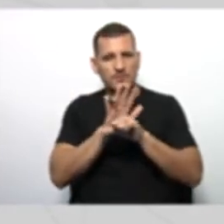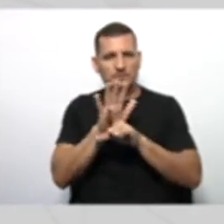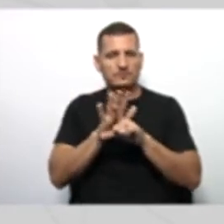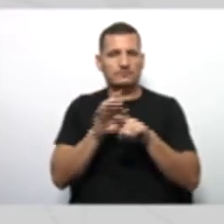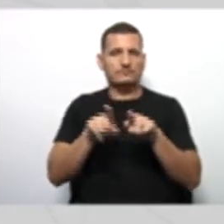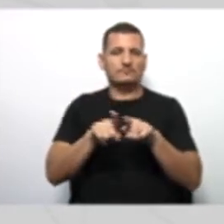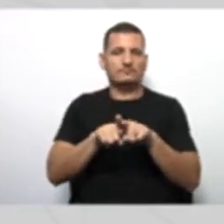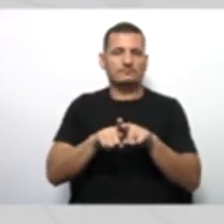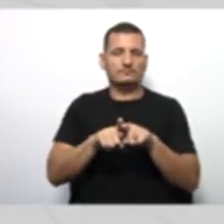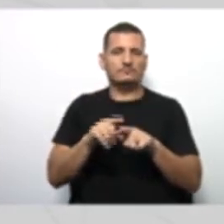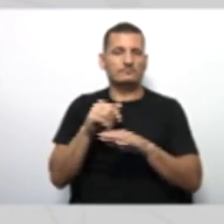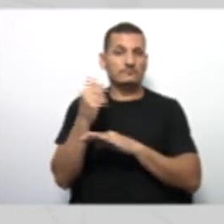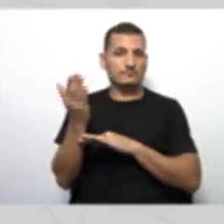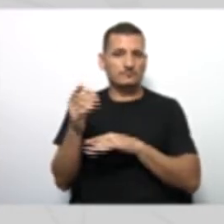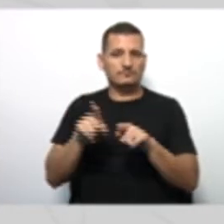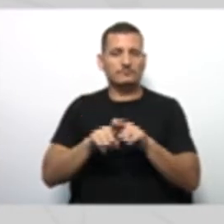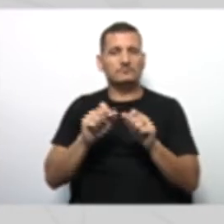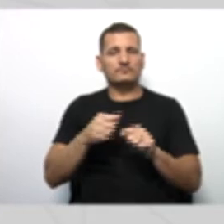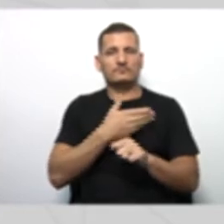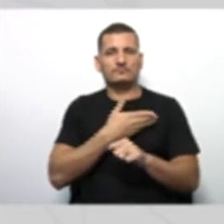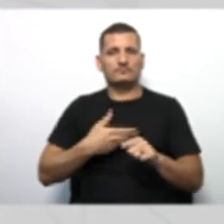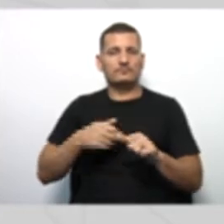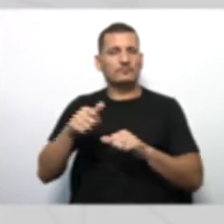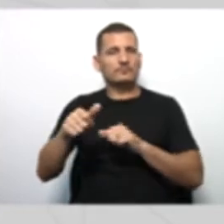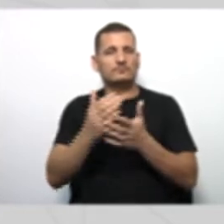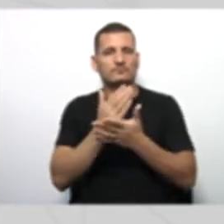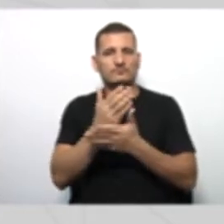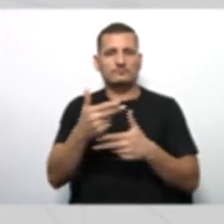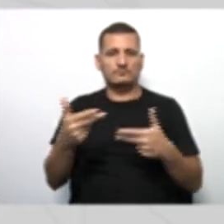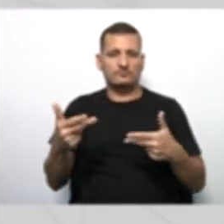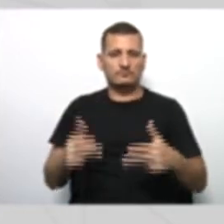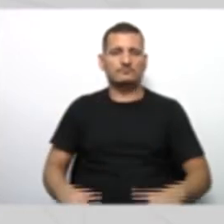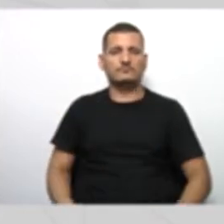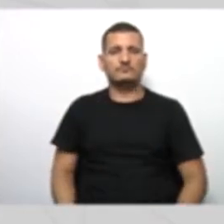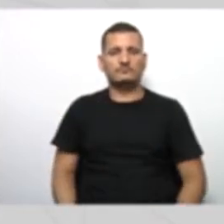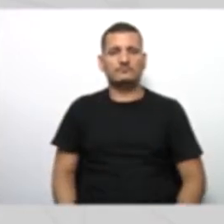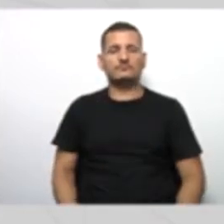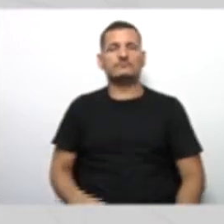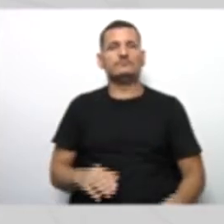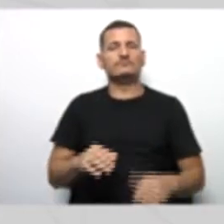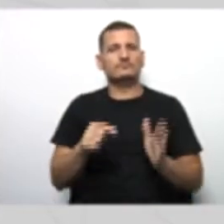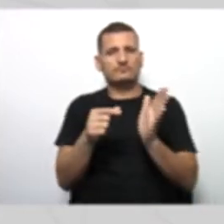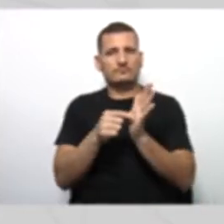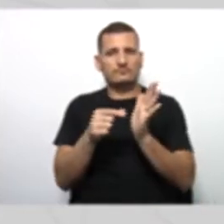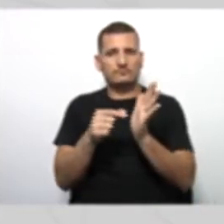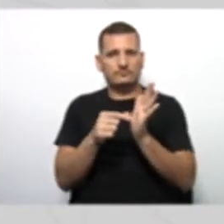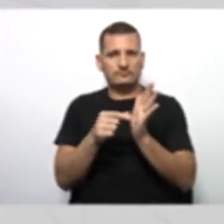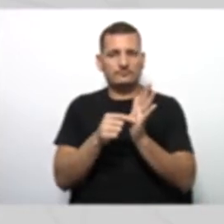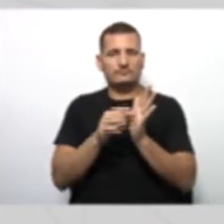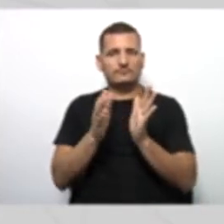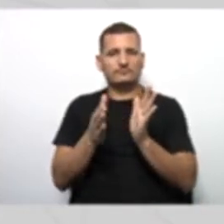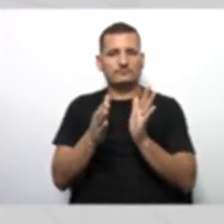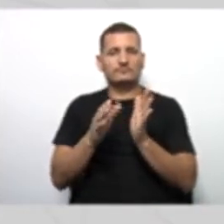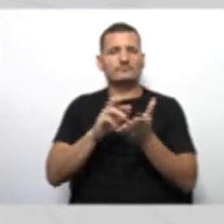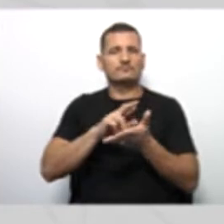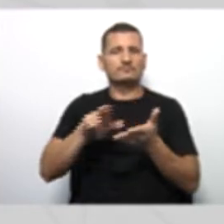contratos, regulamentos, impostos, pode ser exemplos lá de custos, prazos, a integração entre atividades pode ser do meu